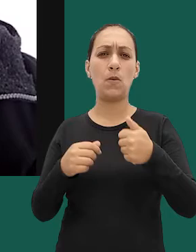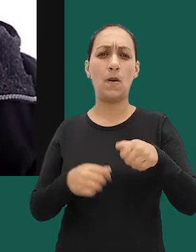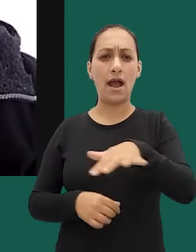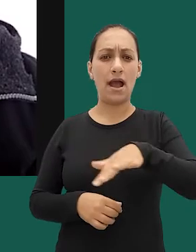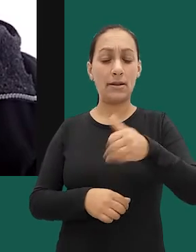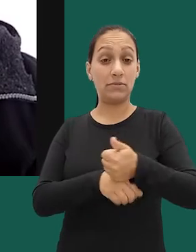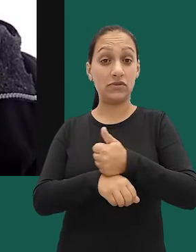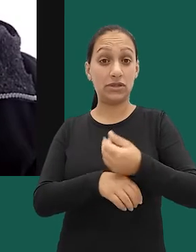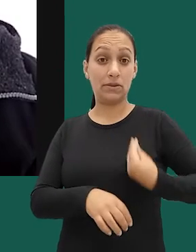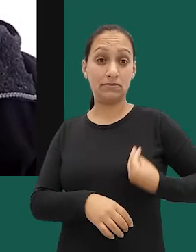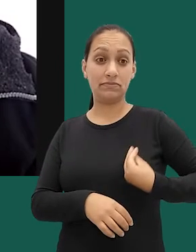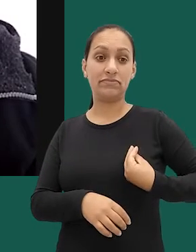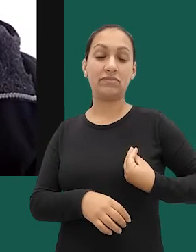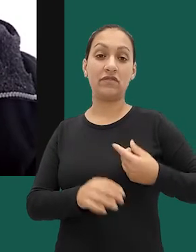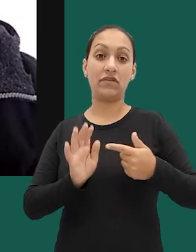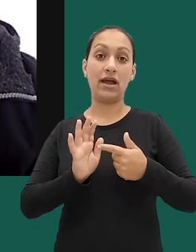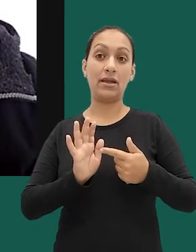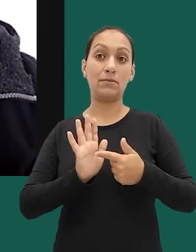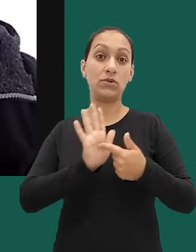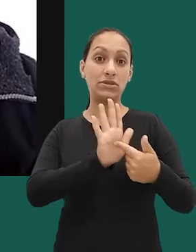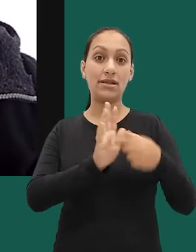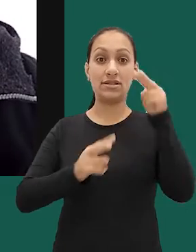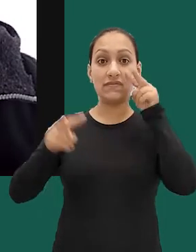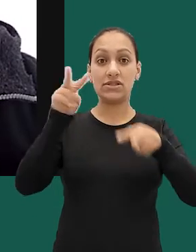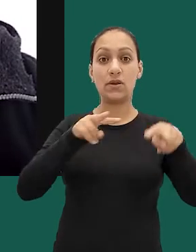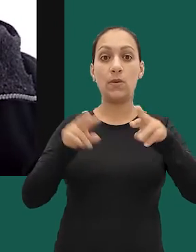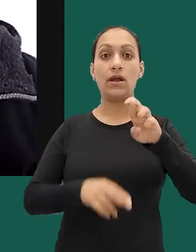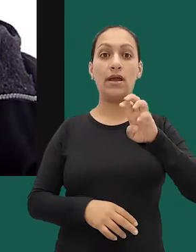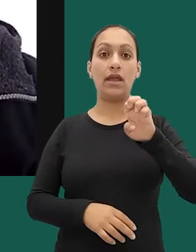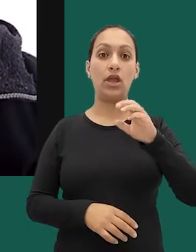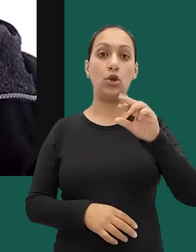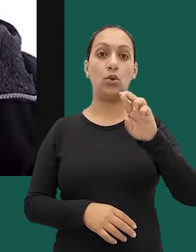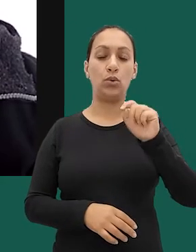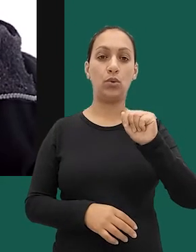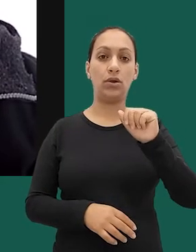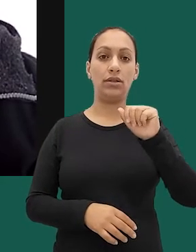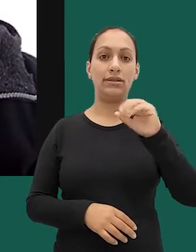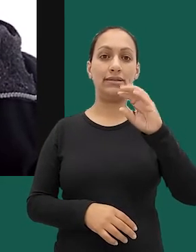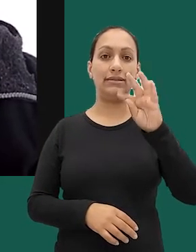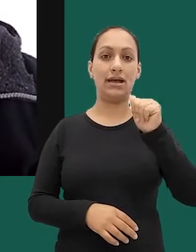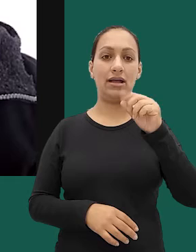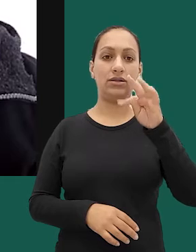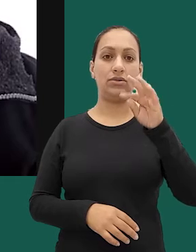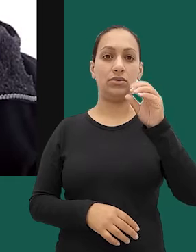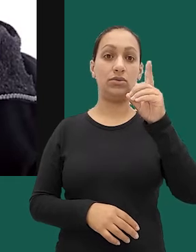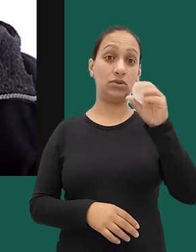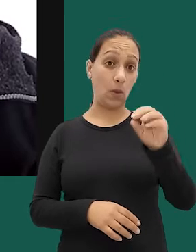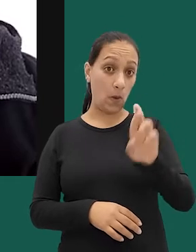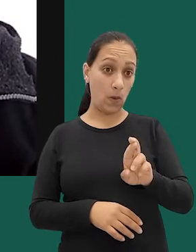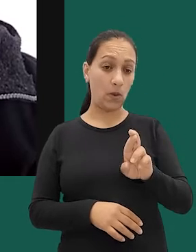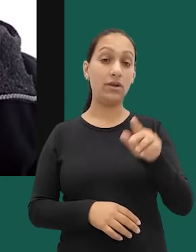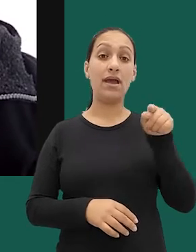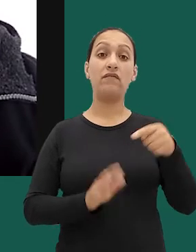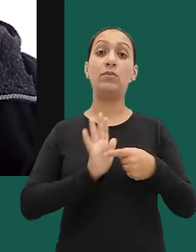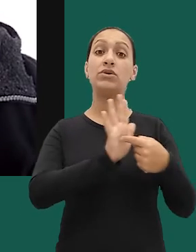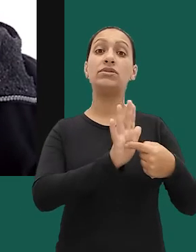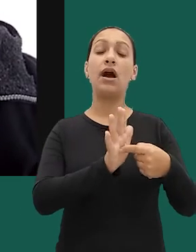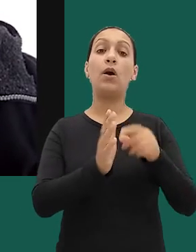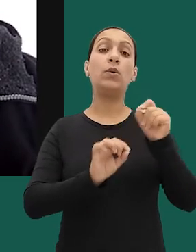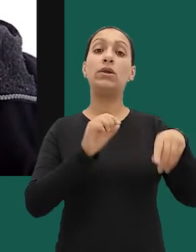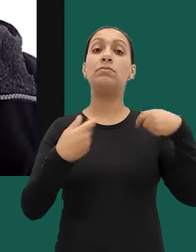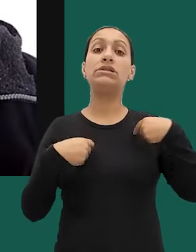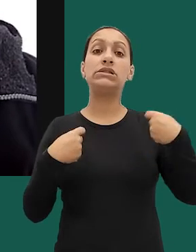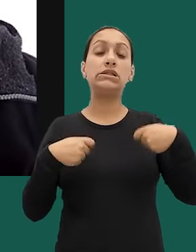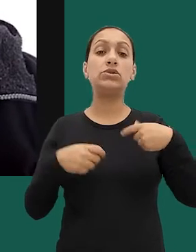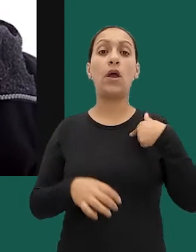essa visão do recrutador, que eu acho super importante. Então, eu, como candidato, o que eu preciso ter no meu currículo para ser notado por um recrutador? E aí a